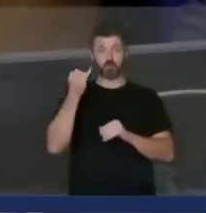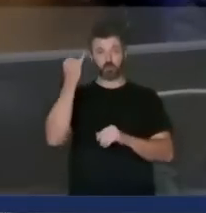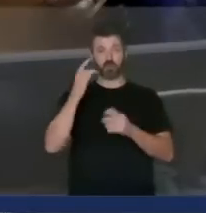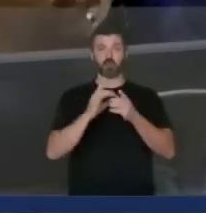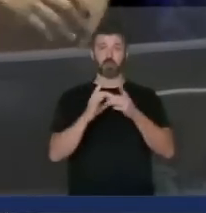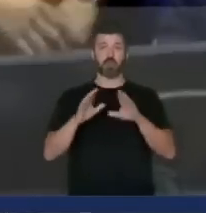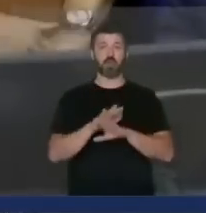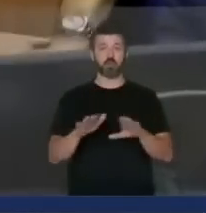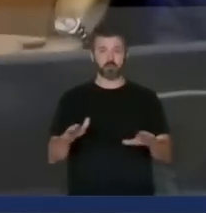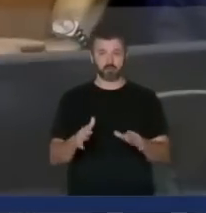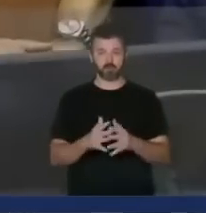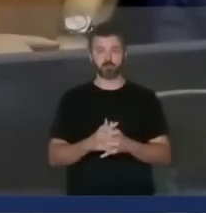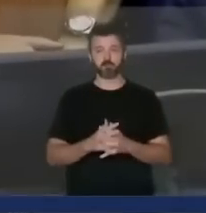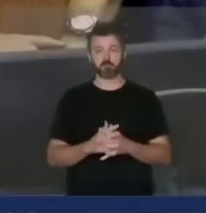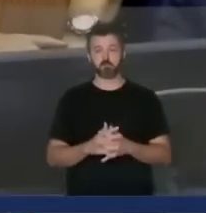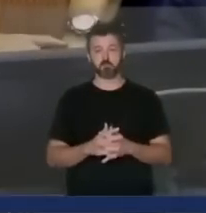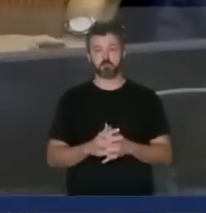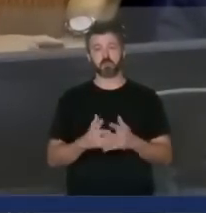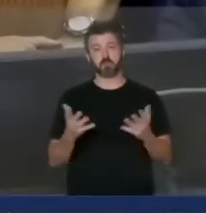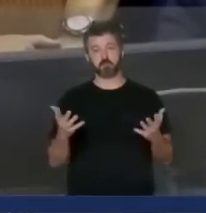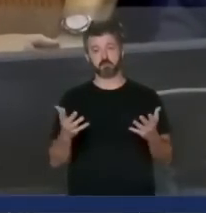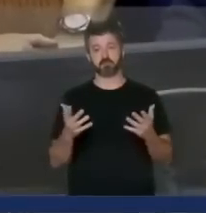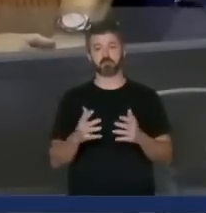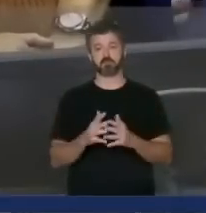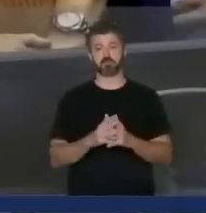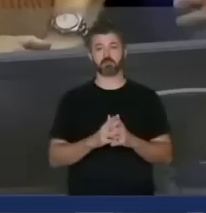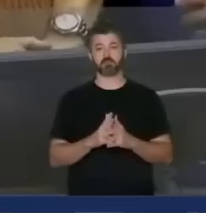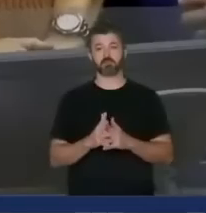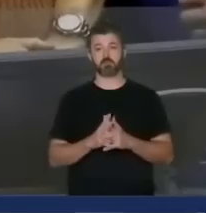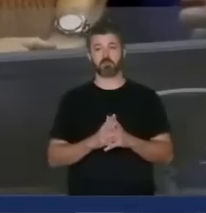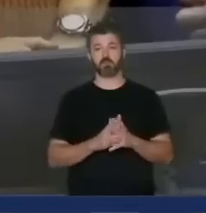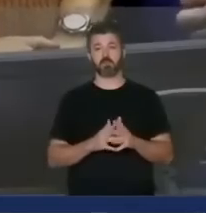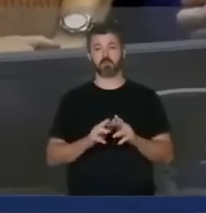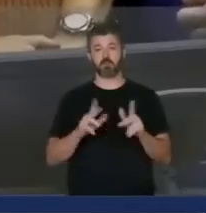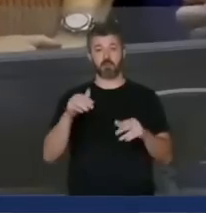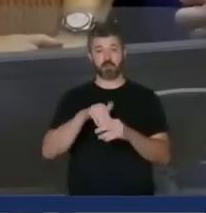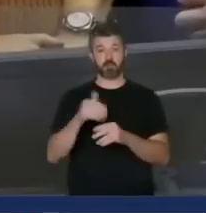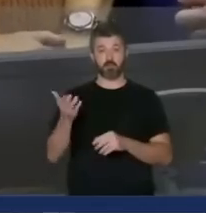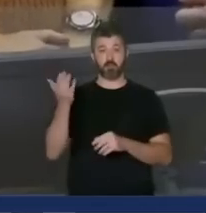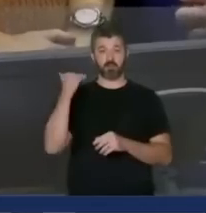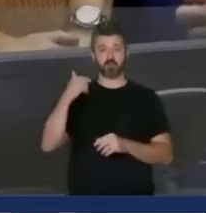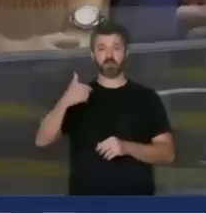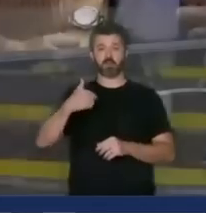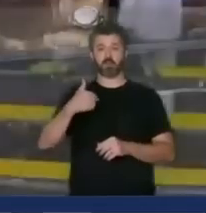democrático e, diferente da eleição passada, eu não poderia